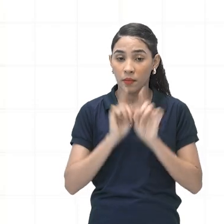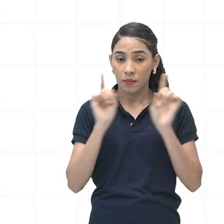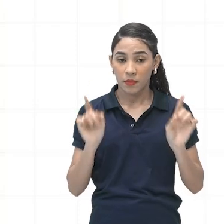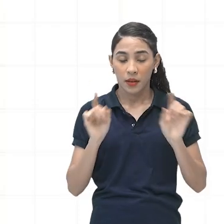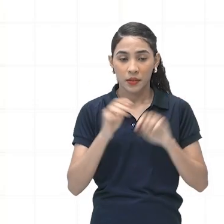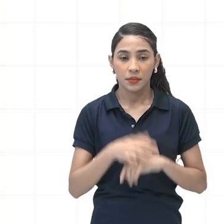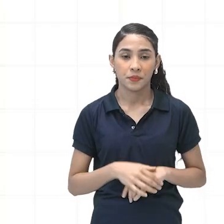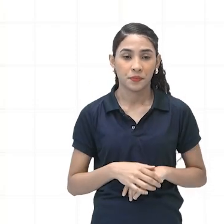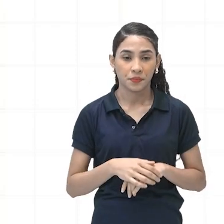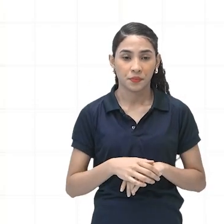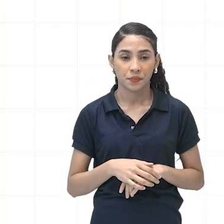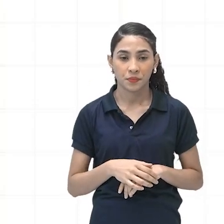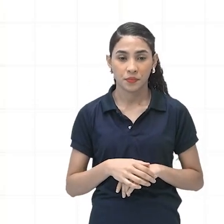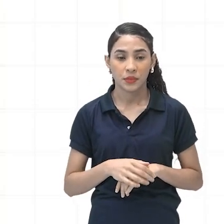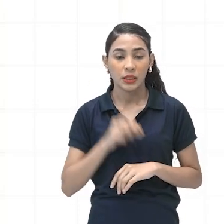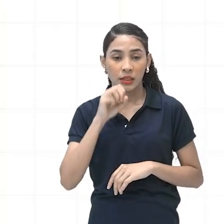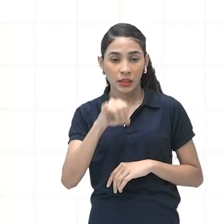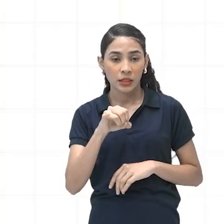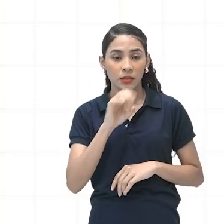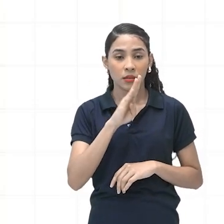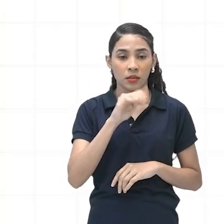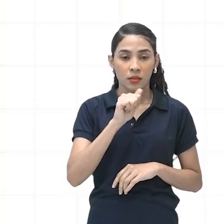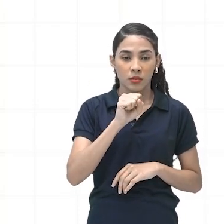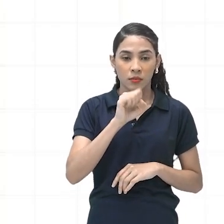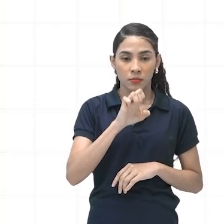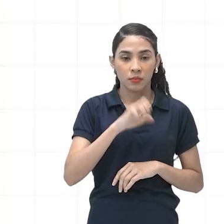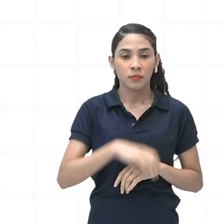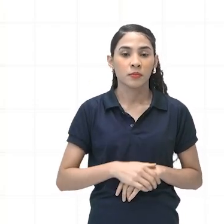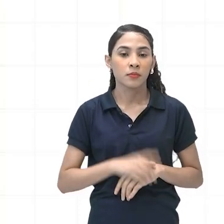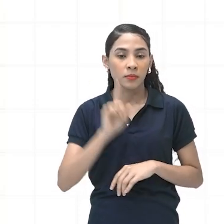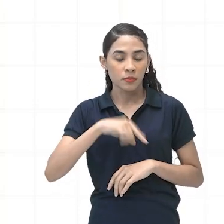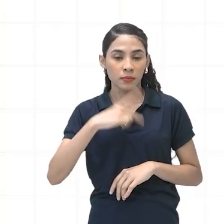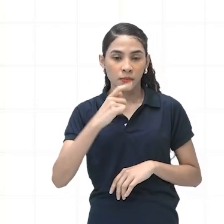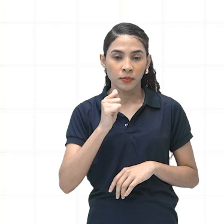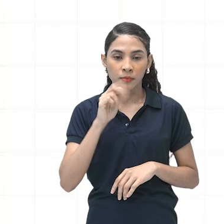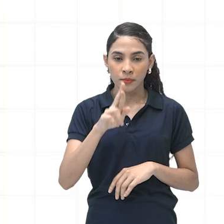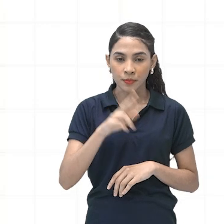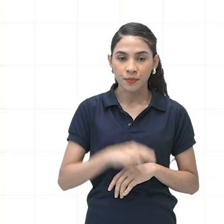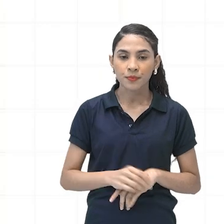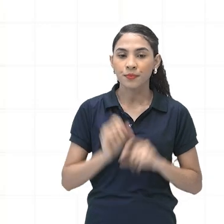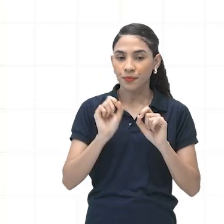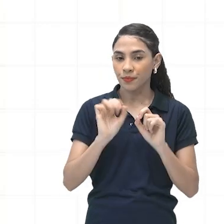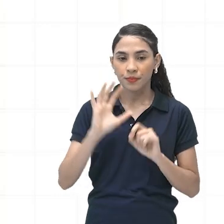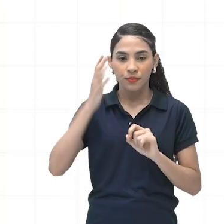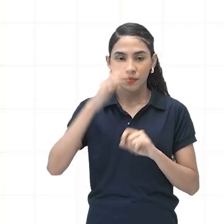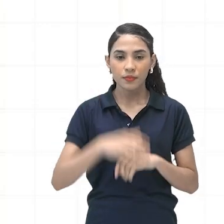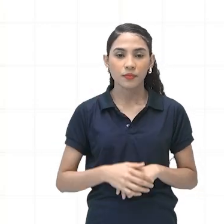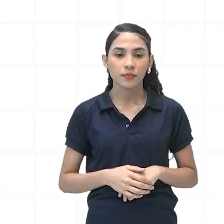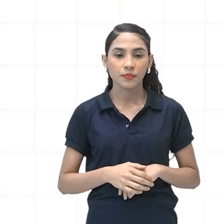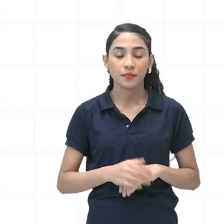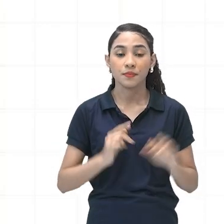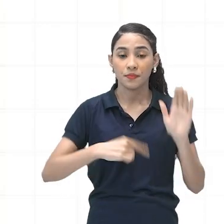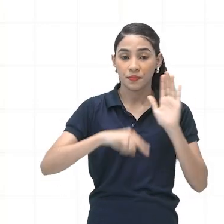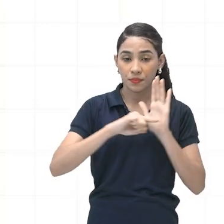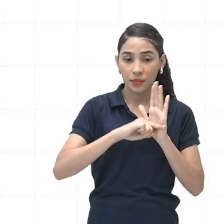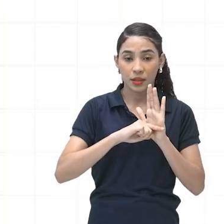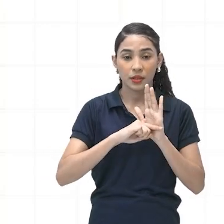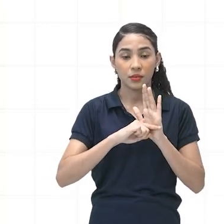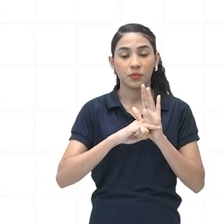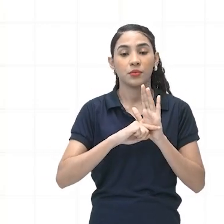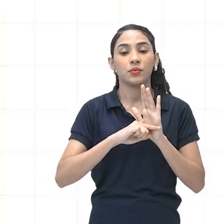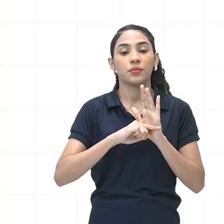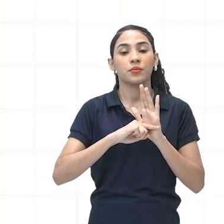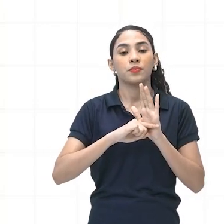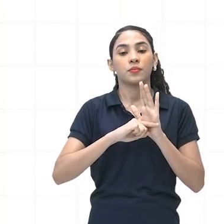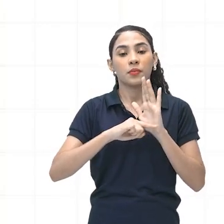Porém, quando a minha base, o meu expoente é par, olha o que acontece. Vai ficar menos 3